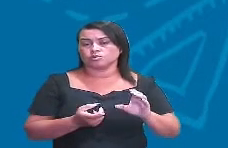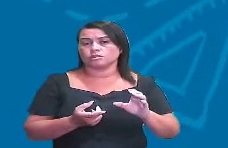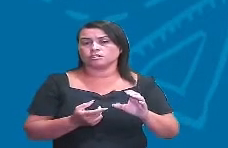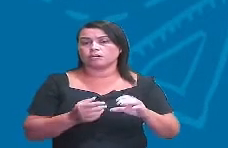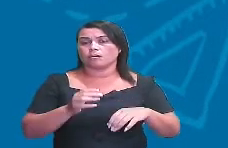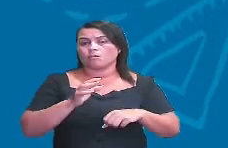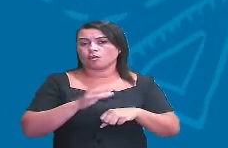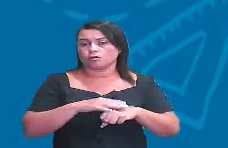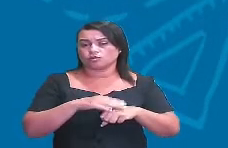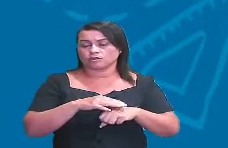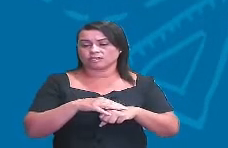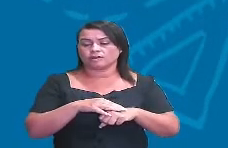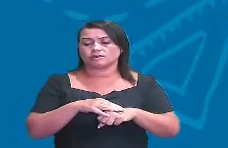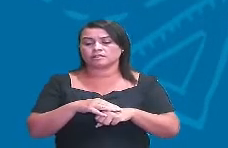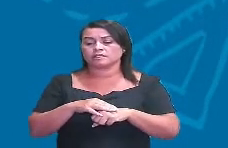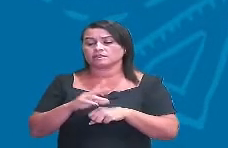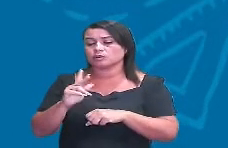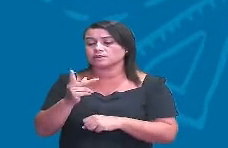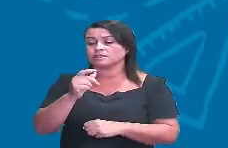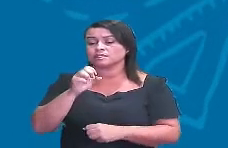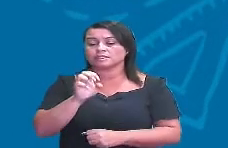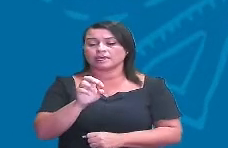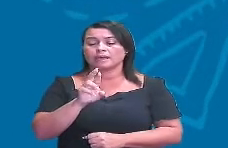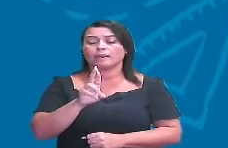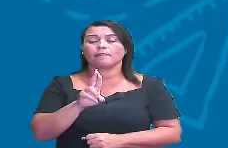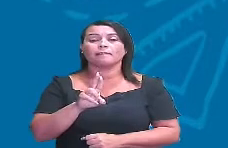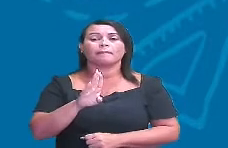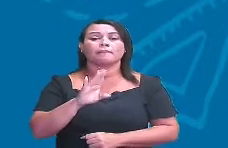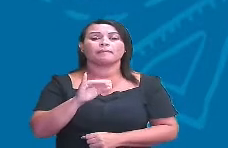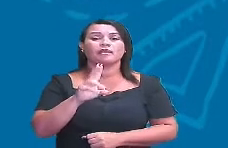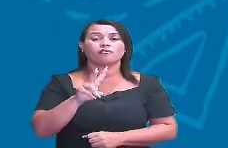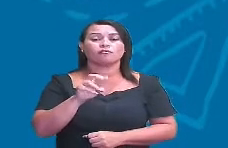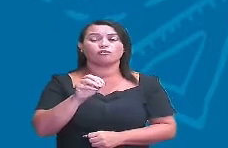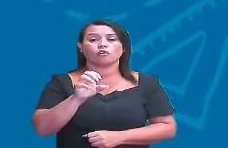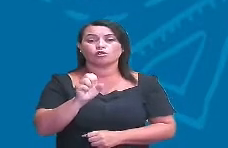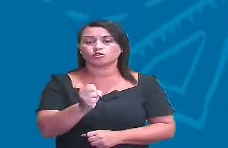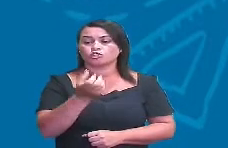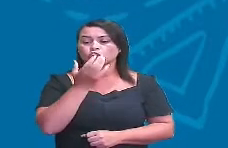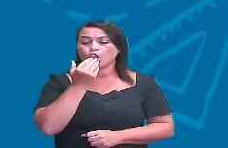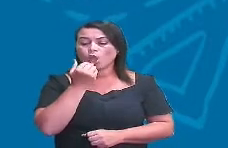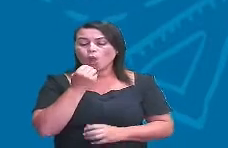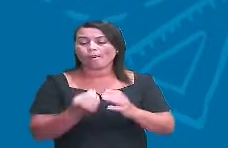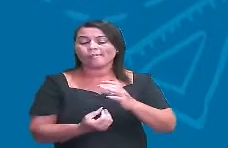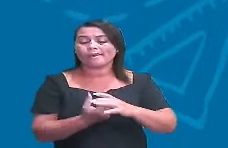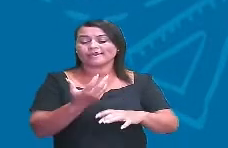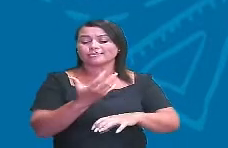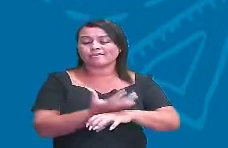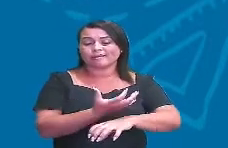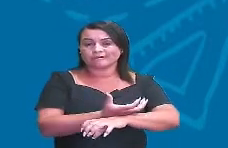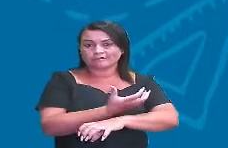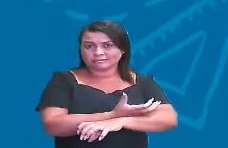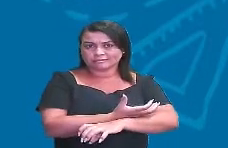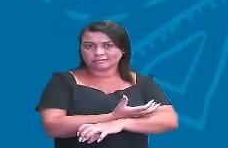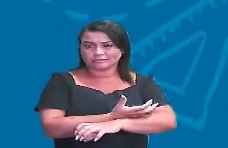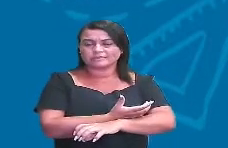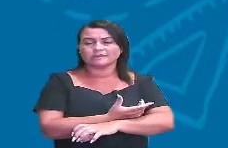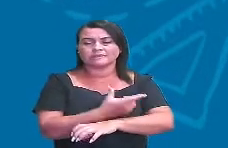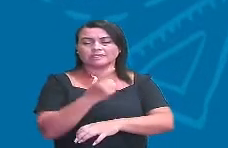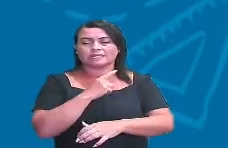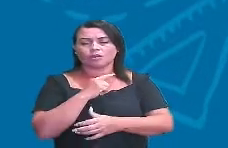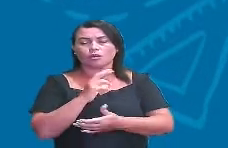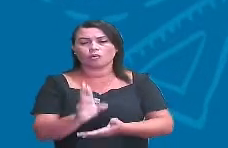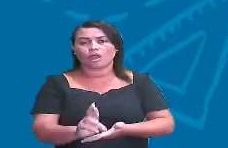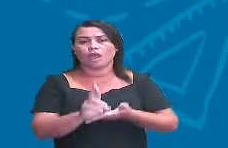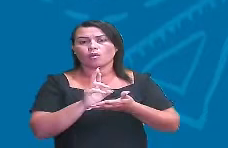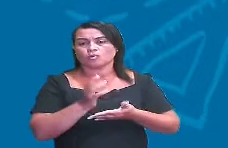são herbívoros, ou seja, eles se alimentam das plantinhas, certo? O recurso alimentar dele são as plantas,